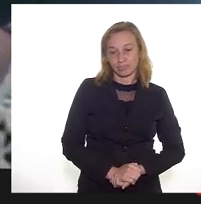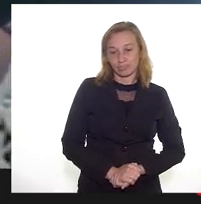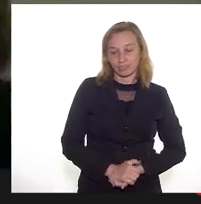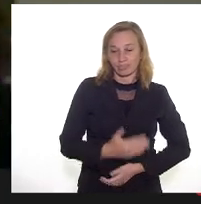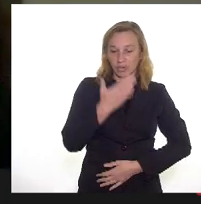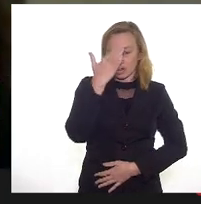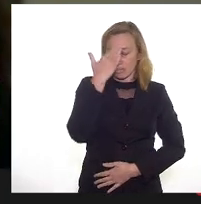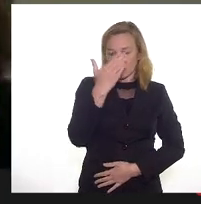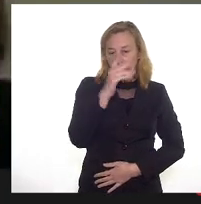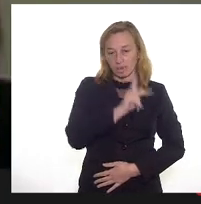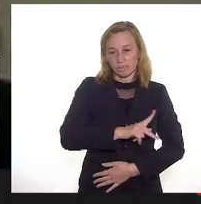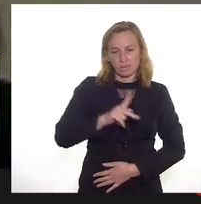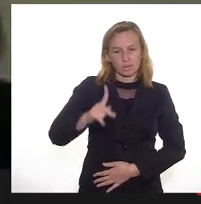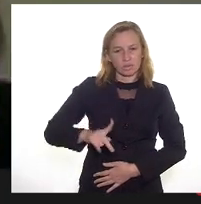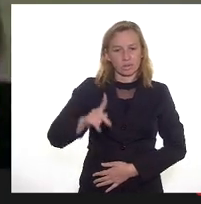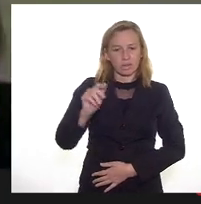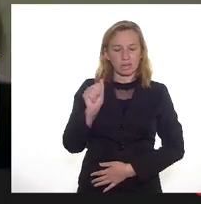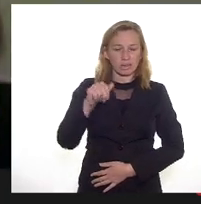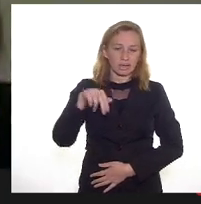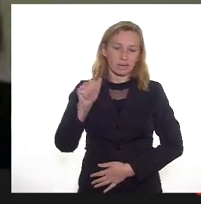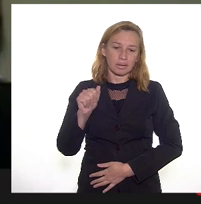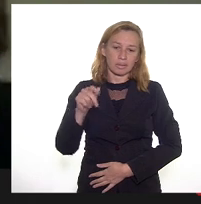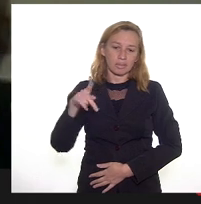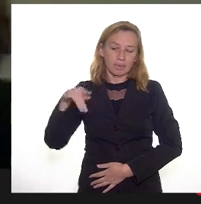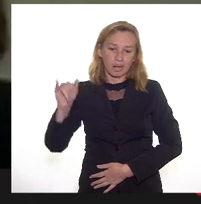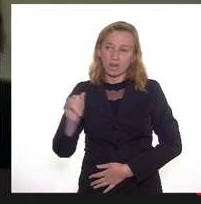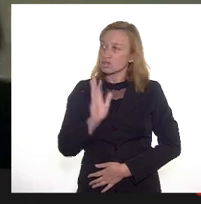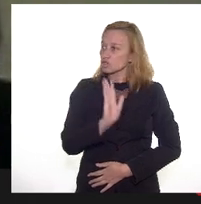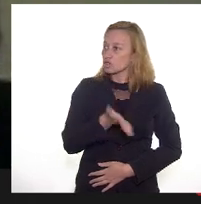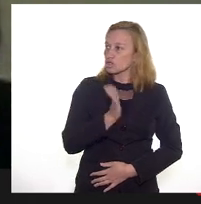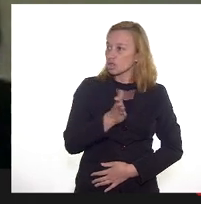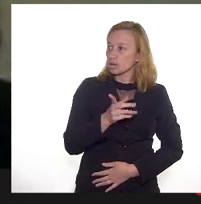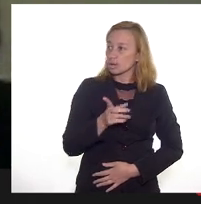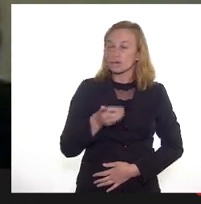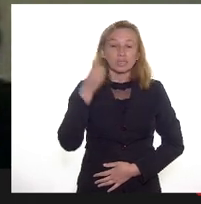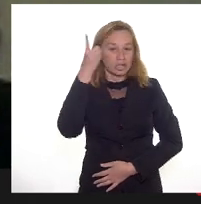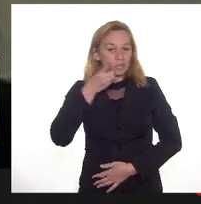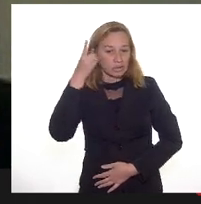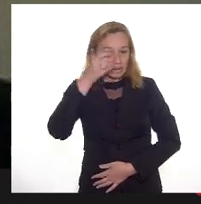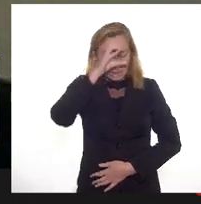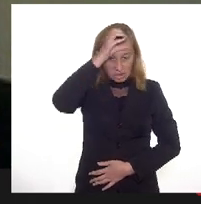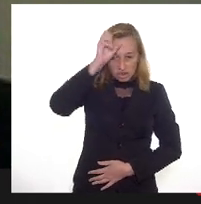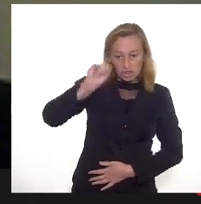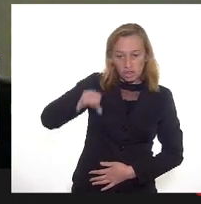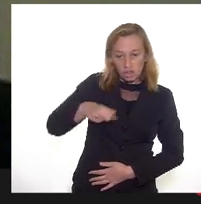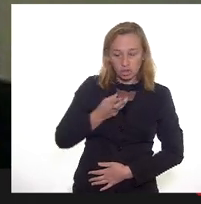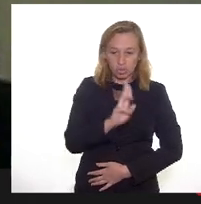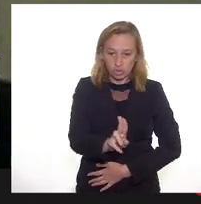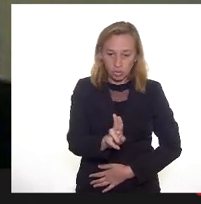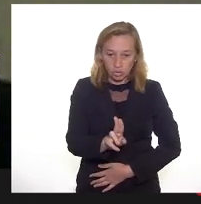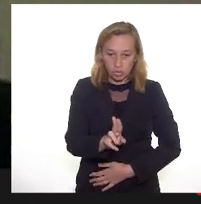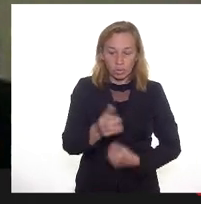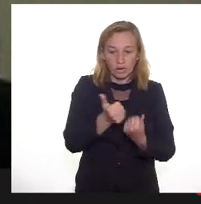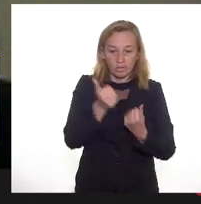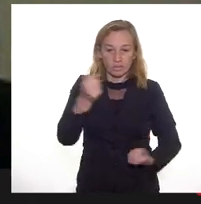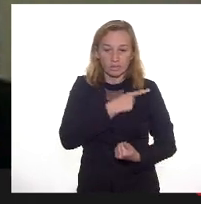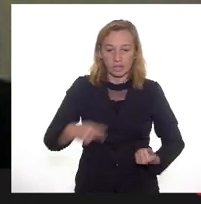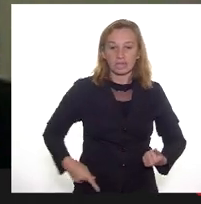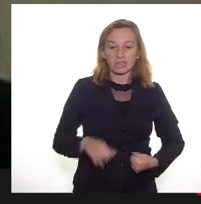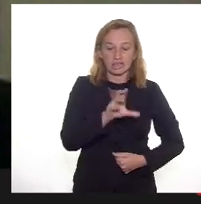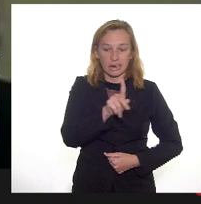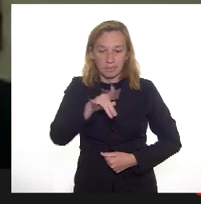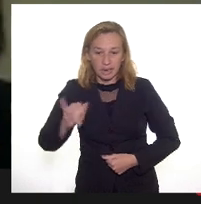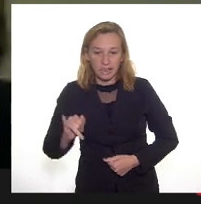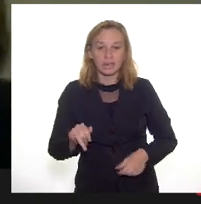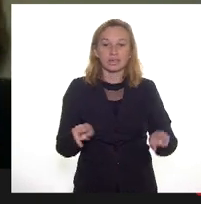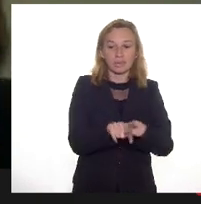Obrigada, professora Ana Paula Miranda. Já estão conosco a deputada Tia Ju, que é vice-presidente dessa CPI, o deputado